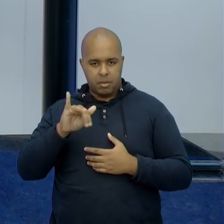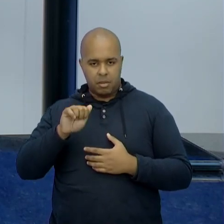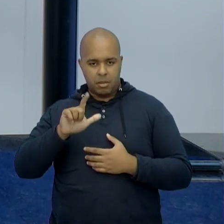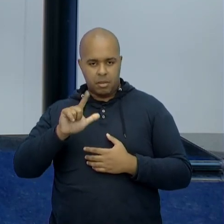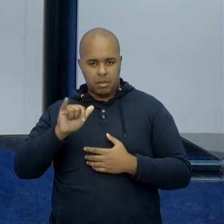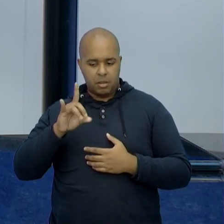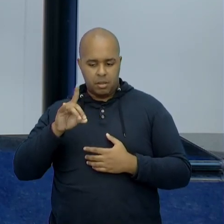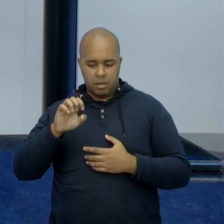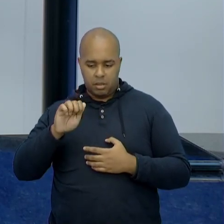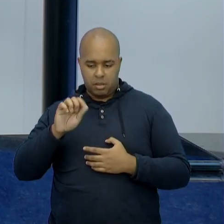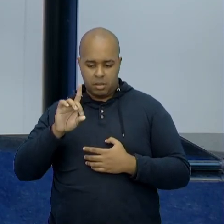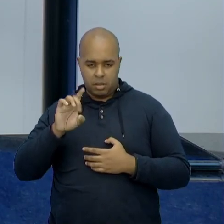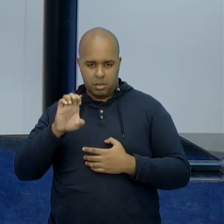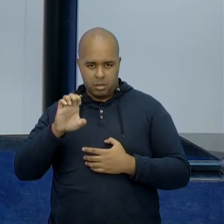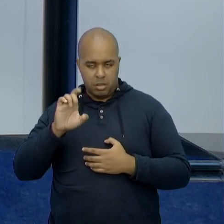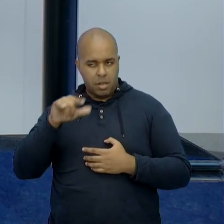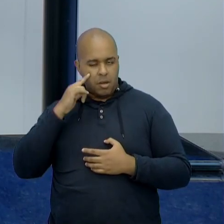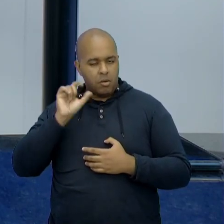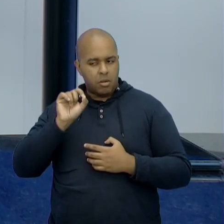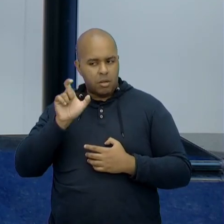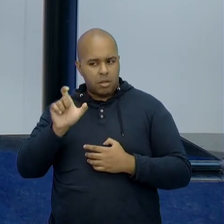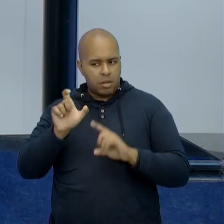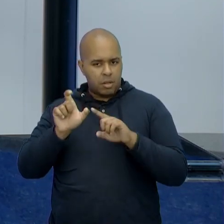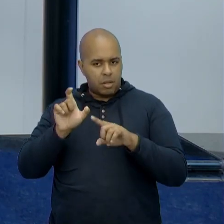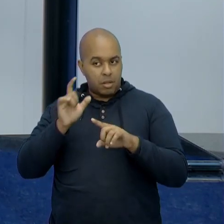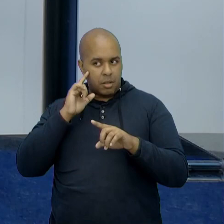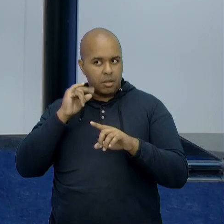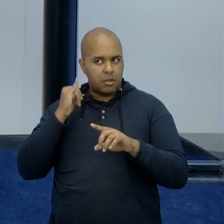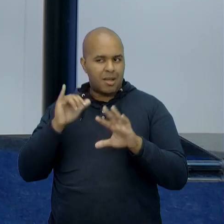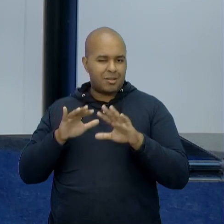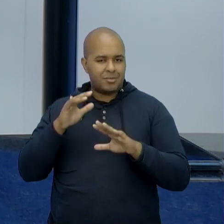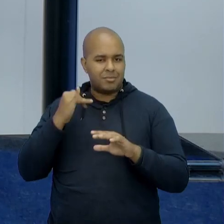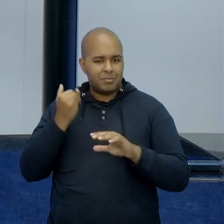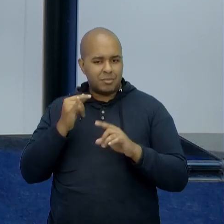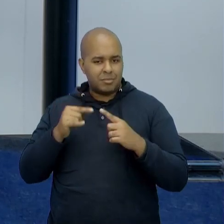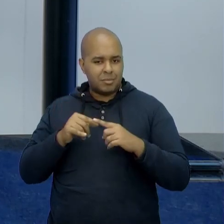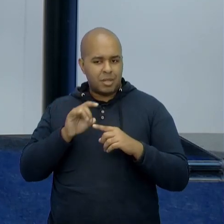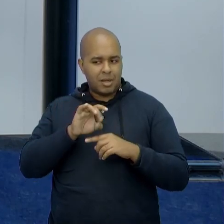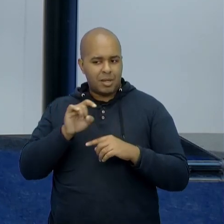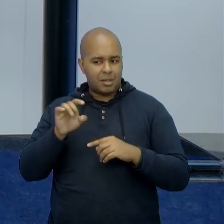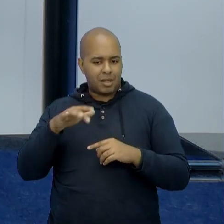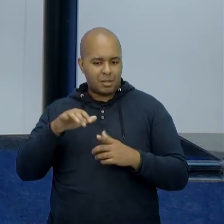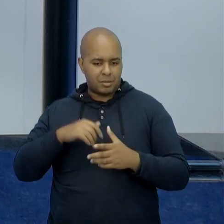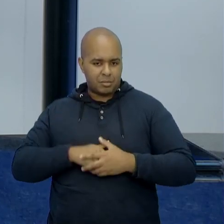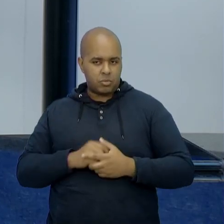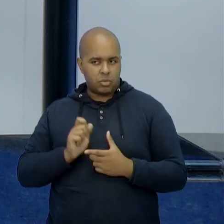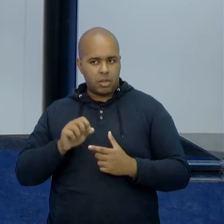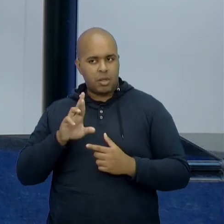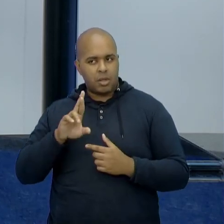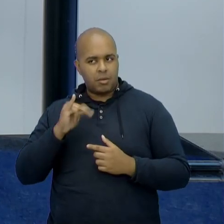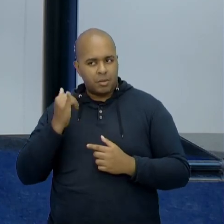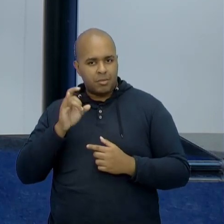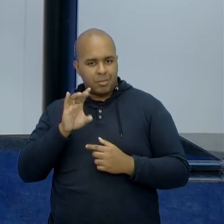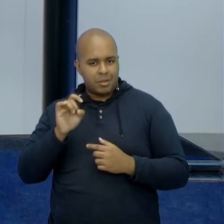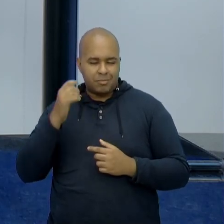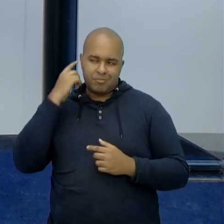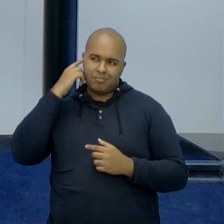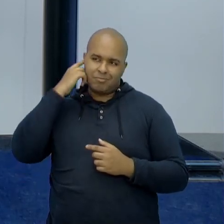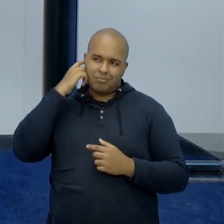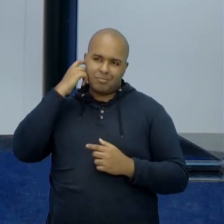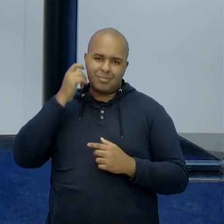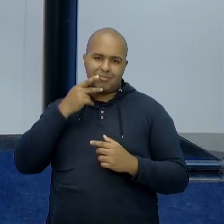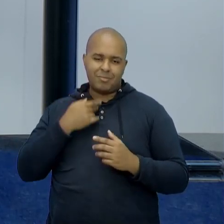que nada mais é do que aquilo que é relevante para cada setor. Então, se a gente fala de